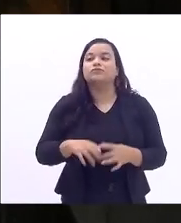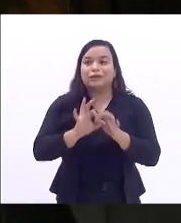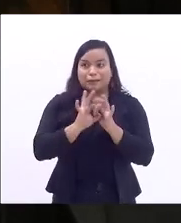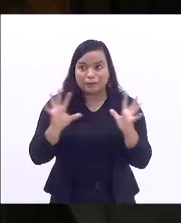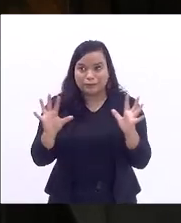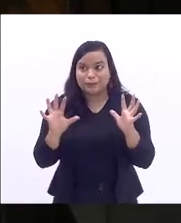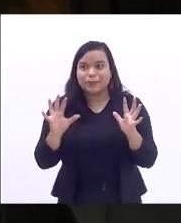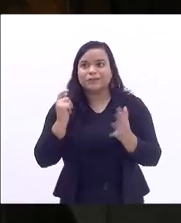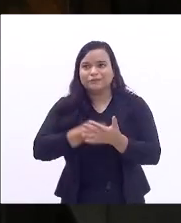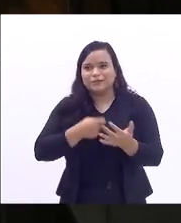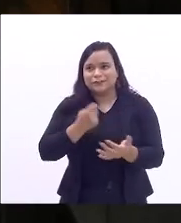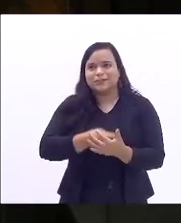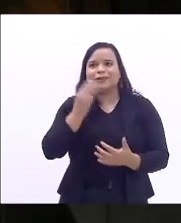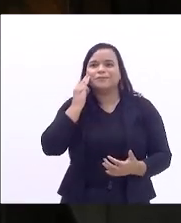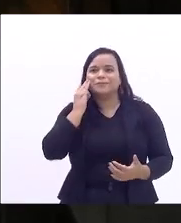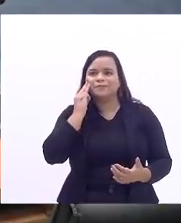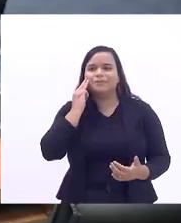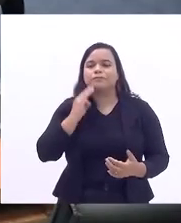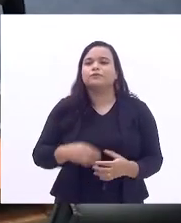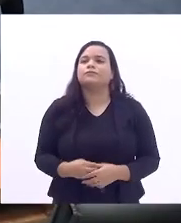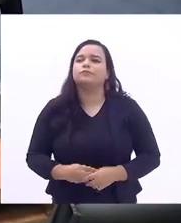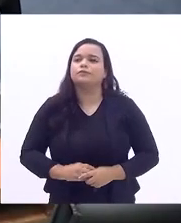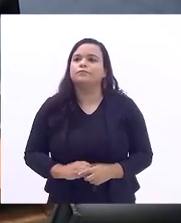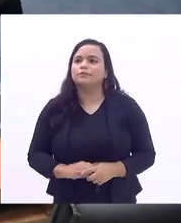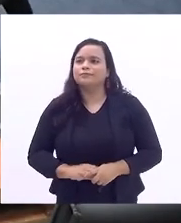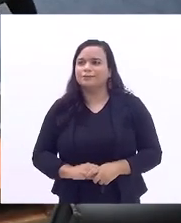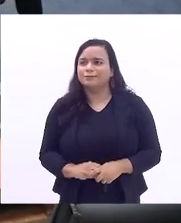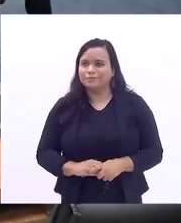libertária Mônica Francisco